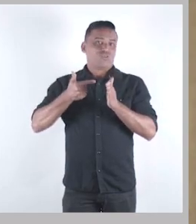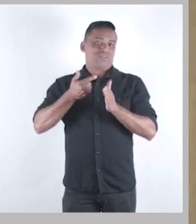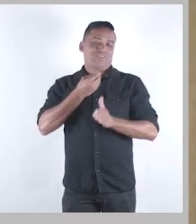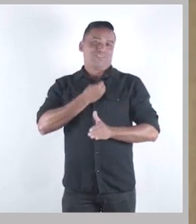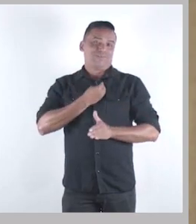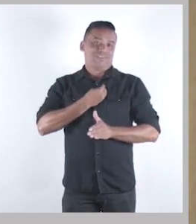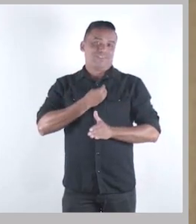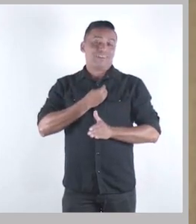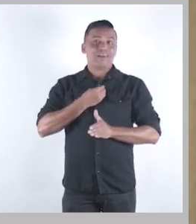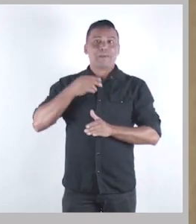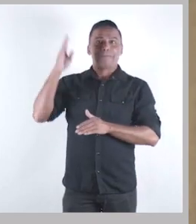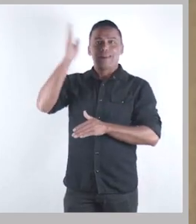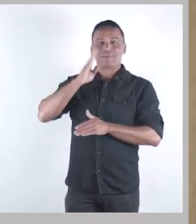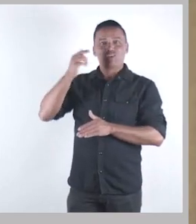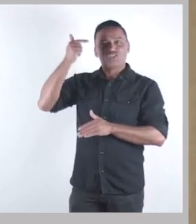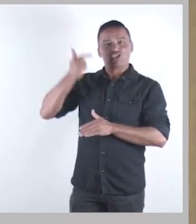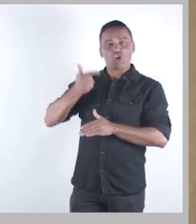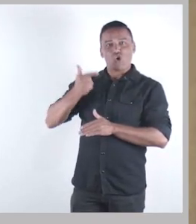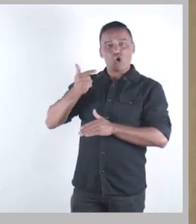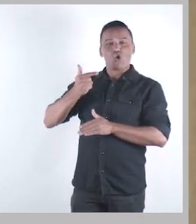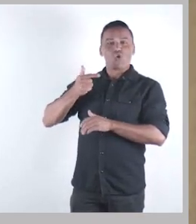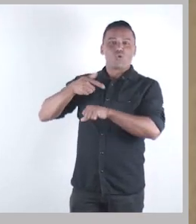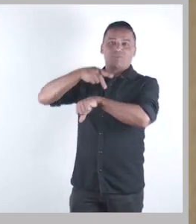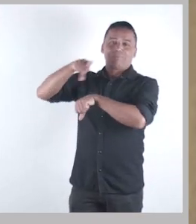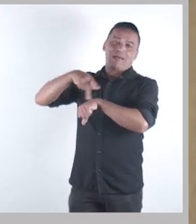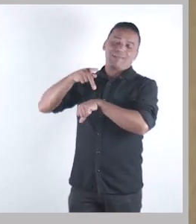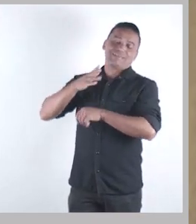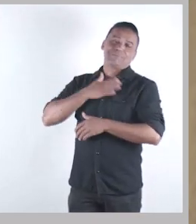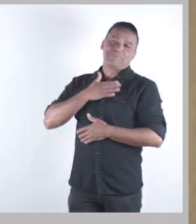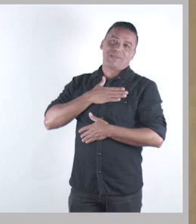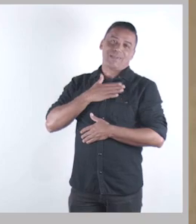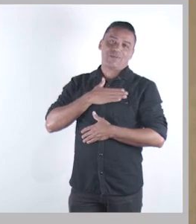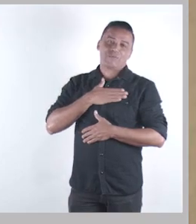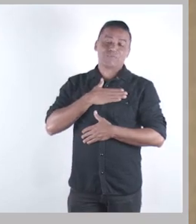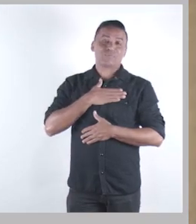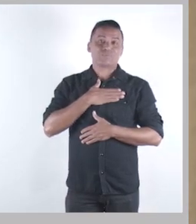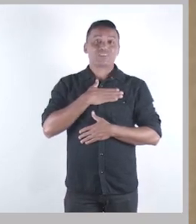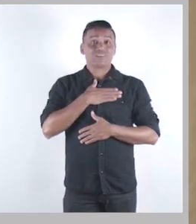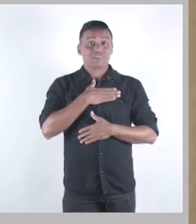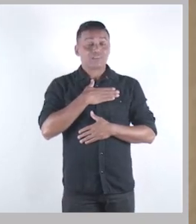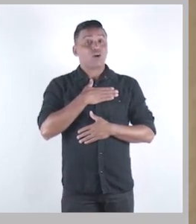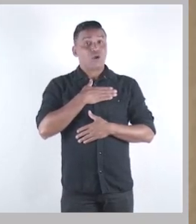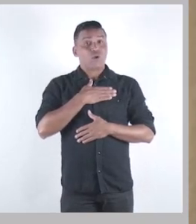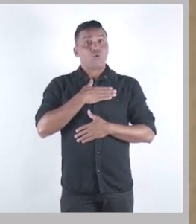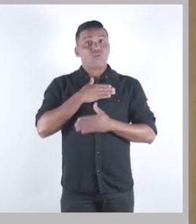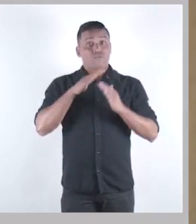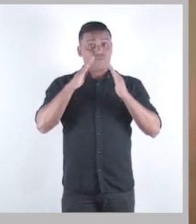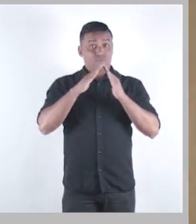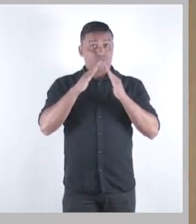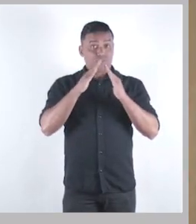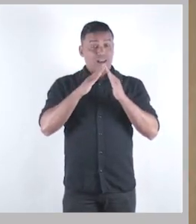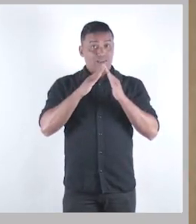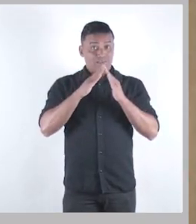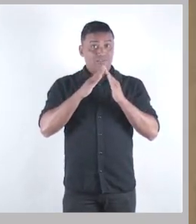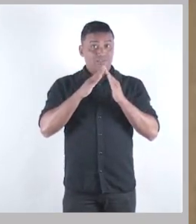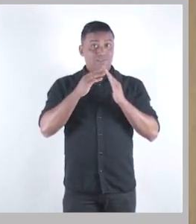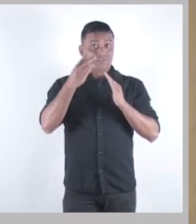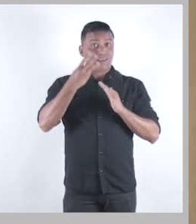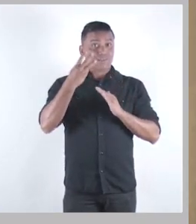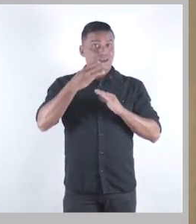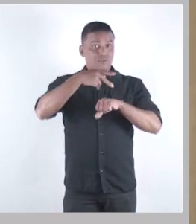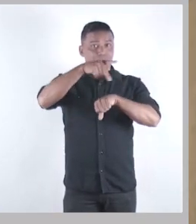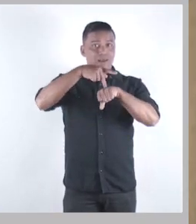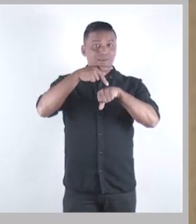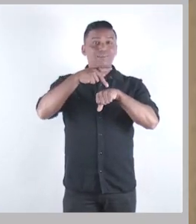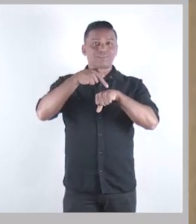anos essa em Cuba. pergunta. É, morei 3 anos em Cuba e morei 8 anos